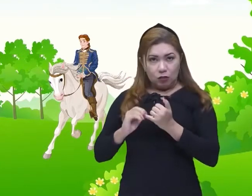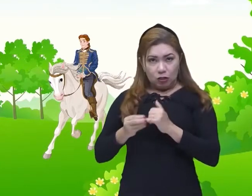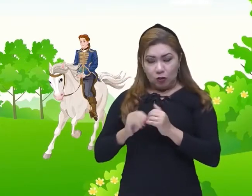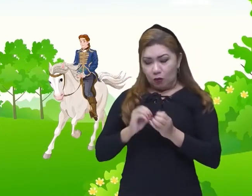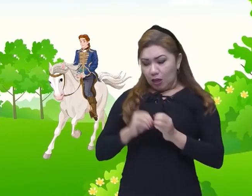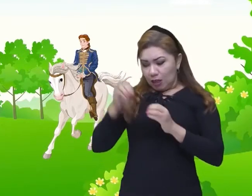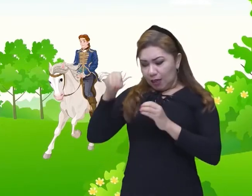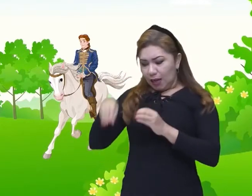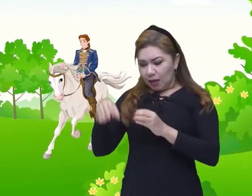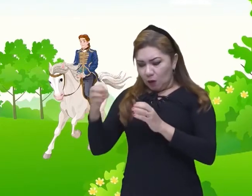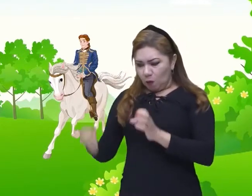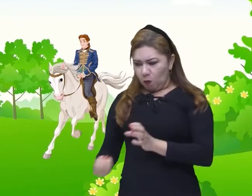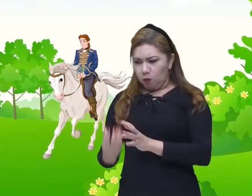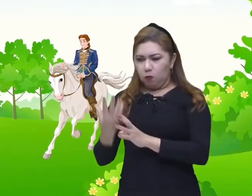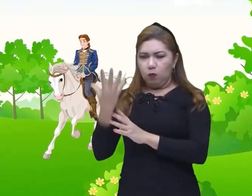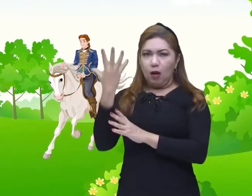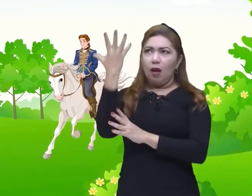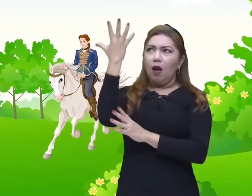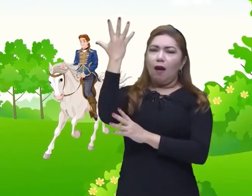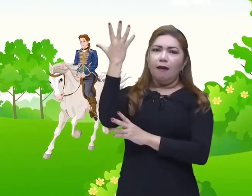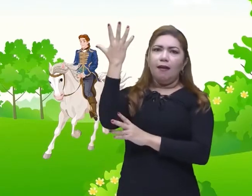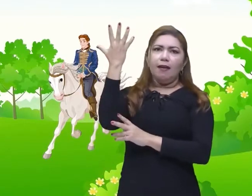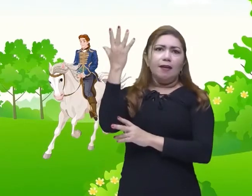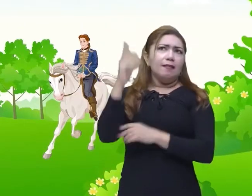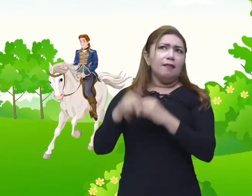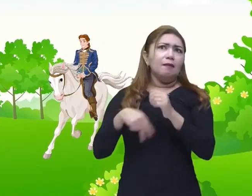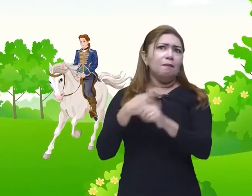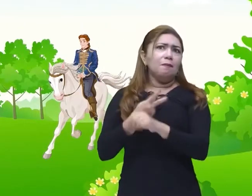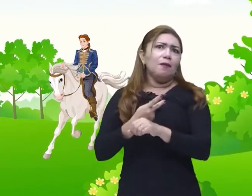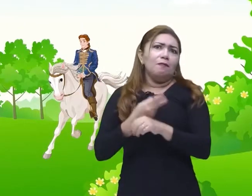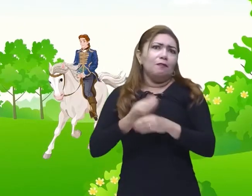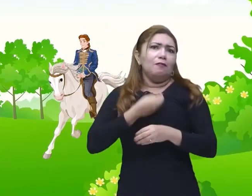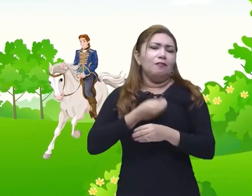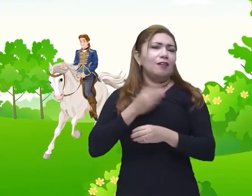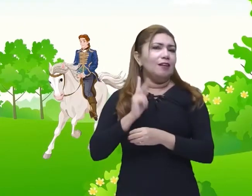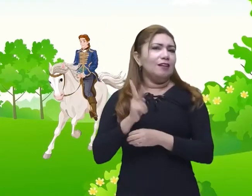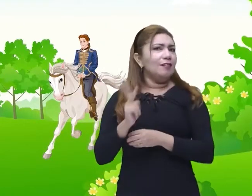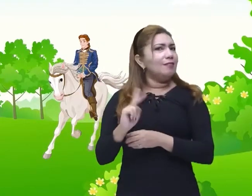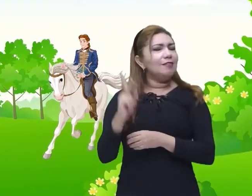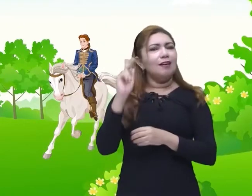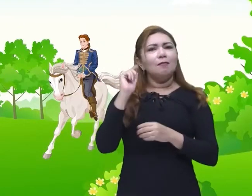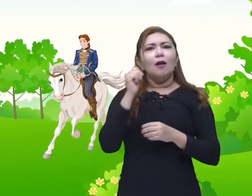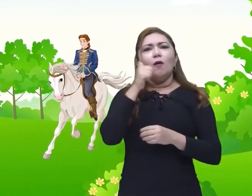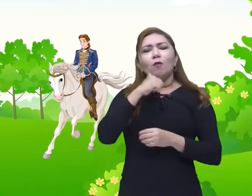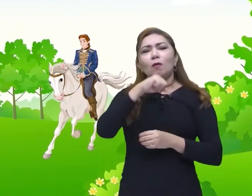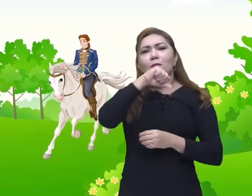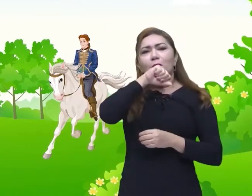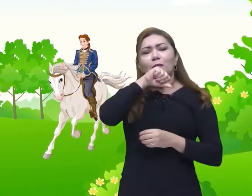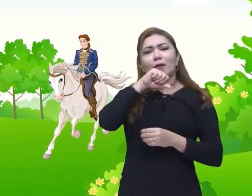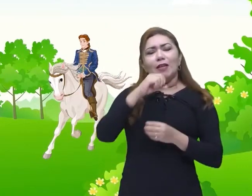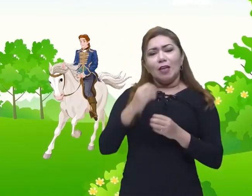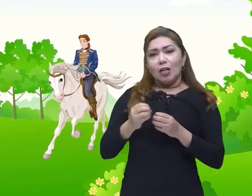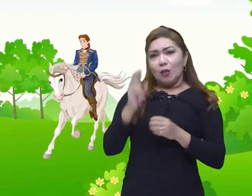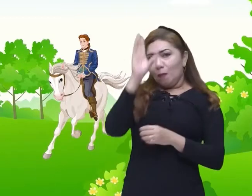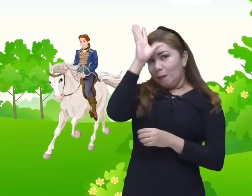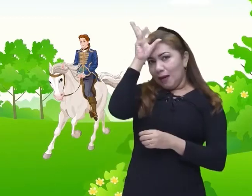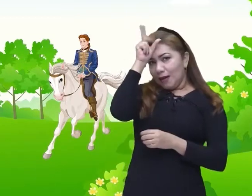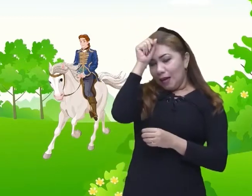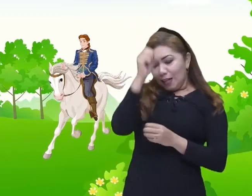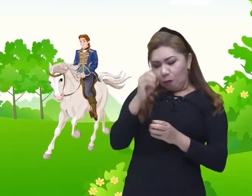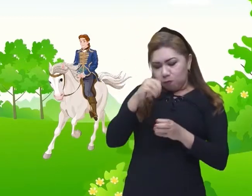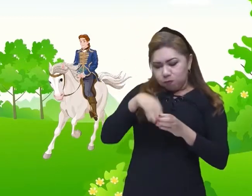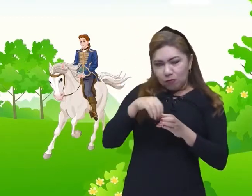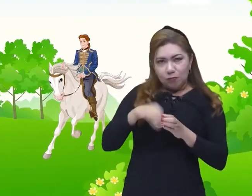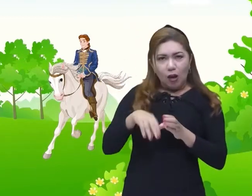ele conseguiu viver feliz para sempre com a mãe dele através da galinha que colocava o quê? Ovos de